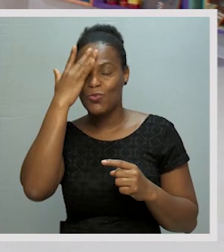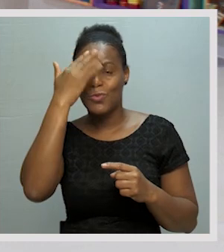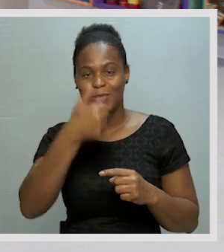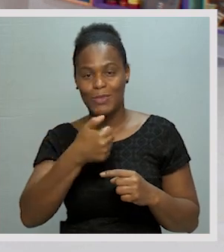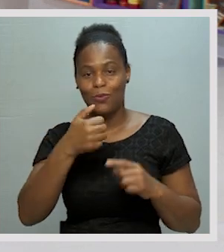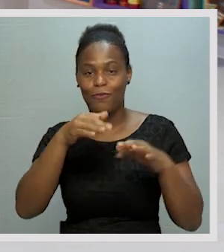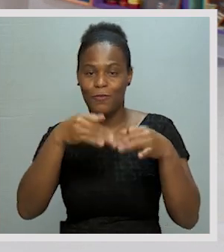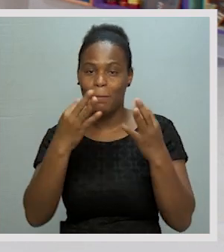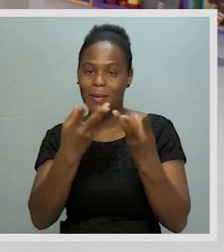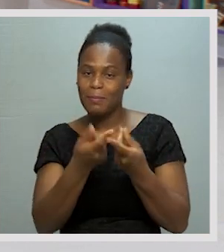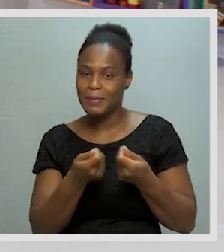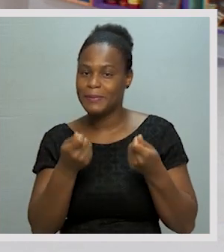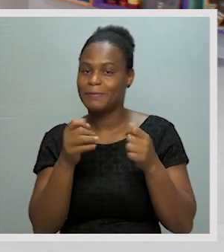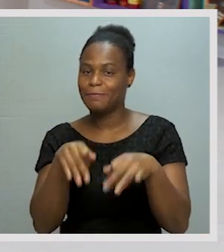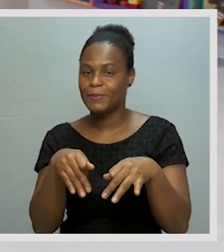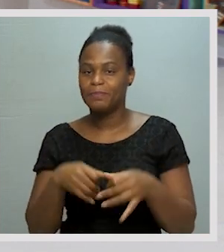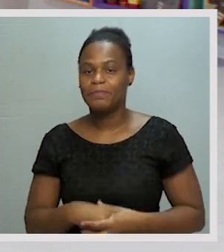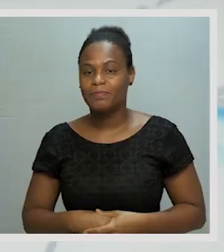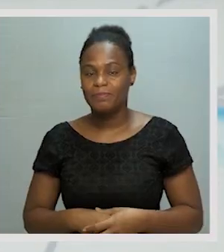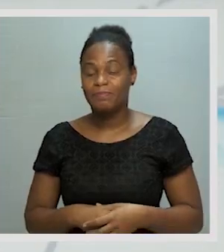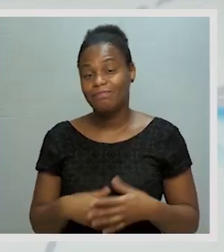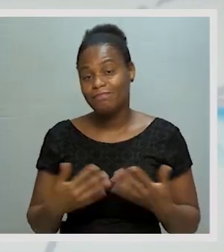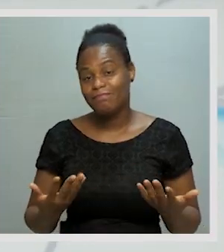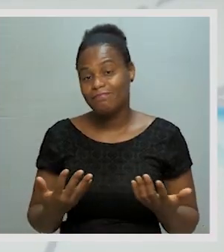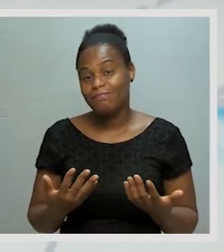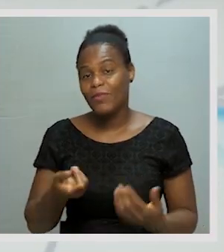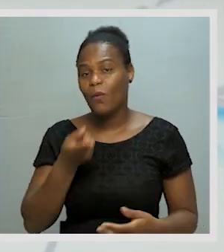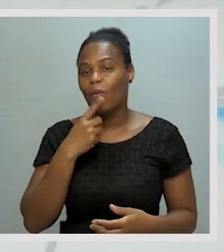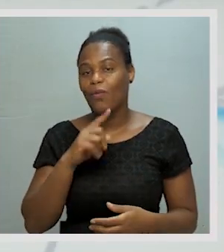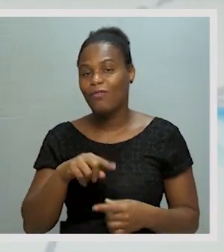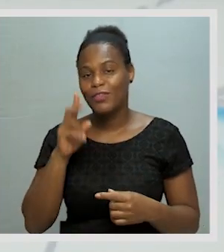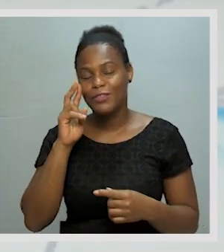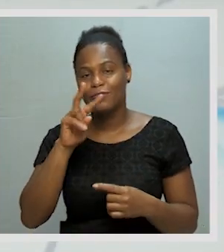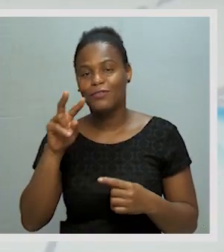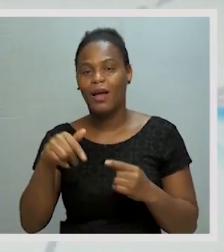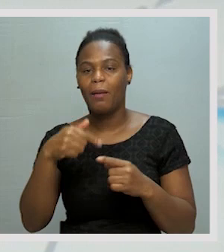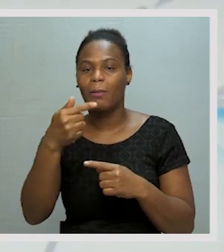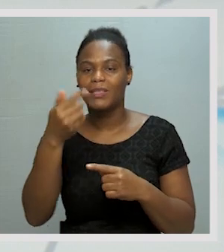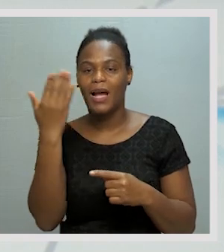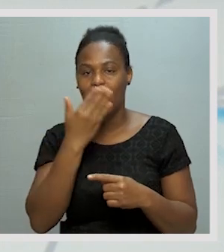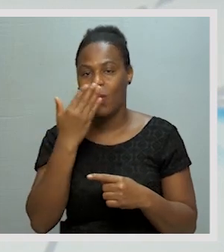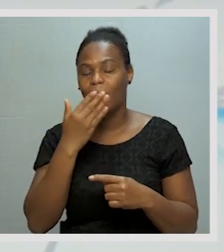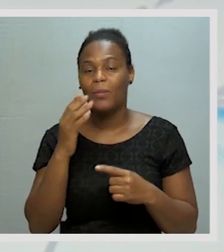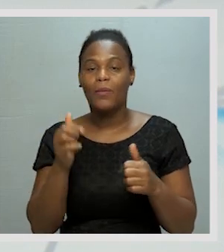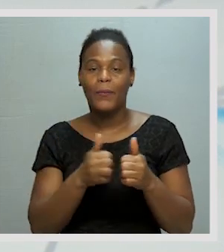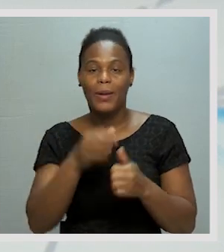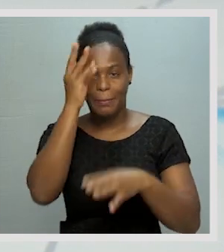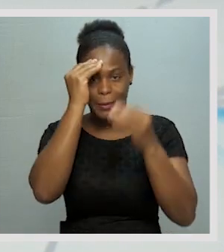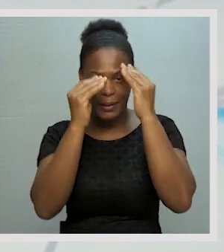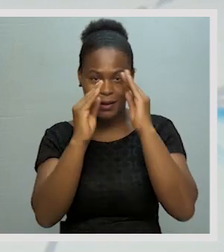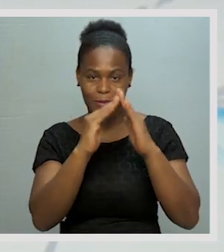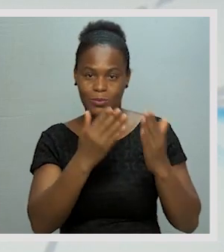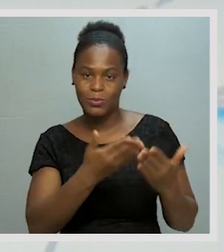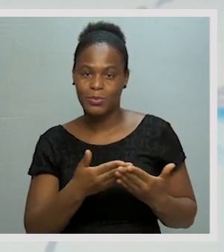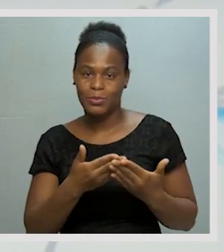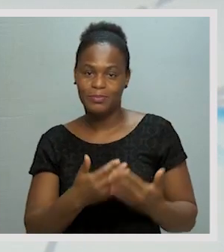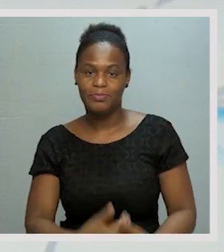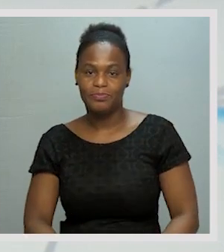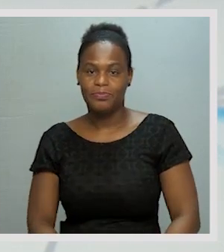que aqui esse 1 foi transportado. Uma dezena mais 2 dezenas, 3 dezenas. 3 dezenas mais uma dezena,